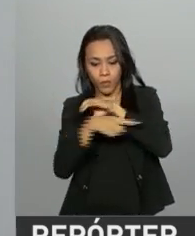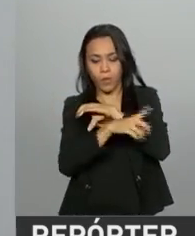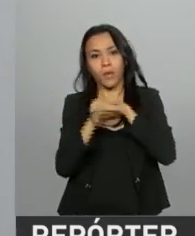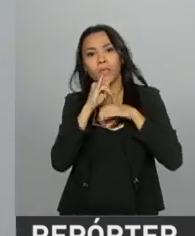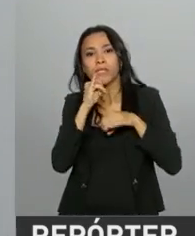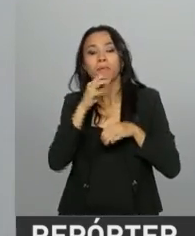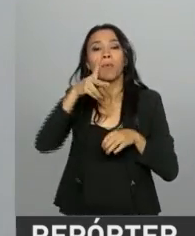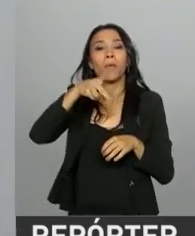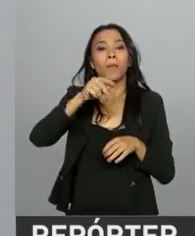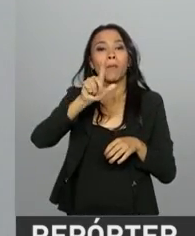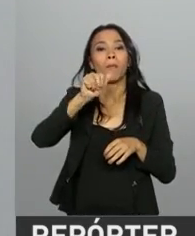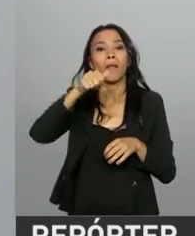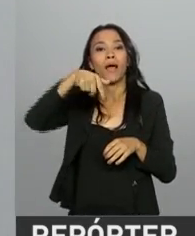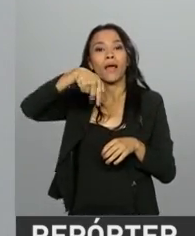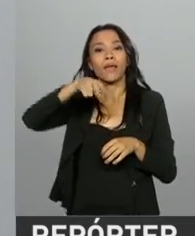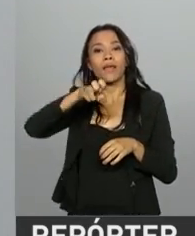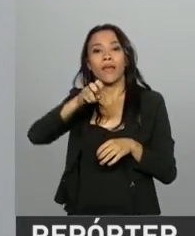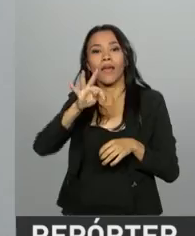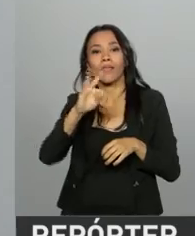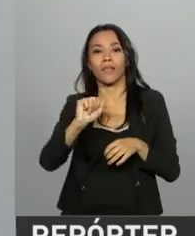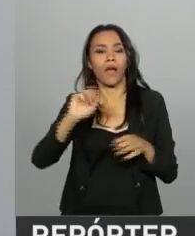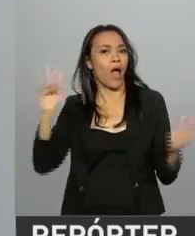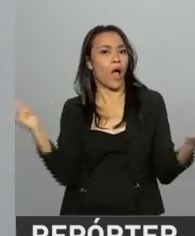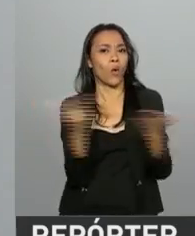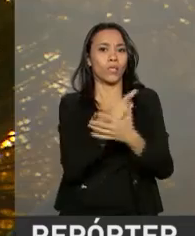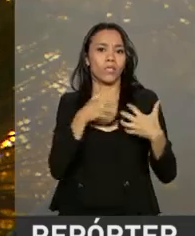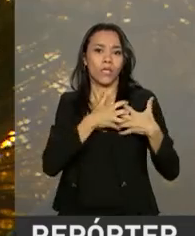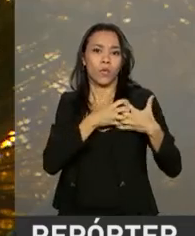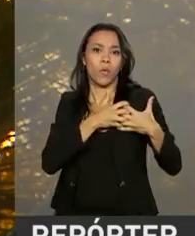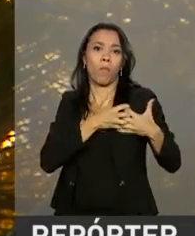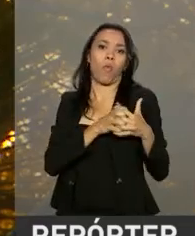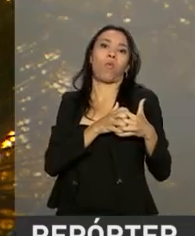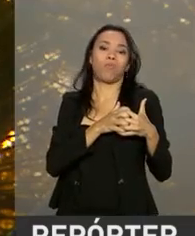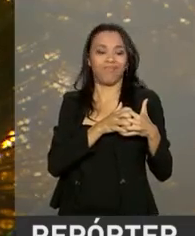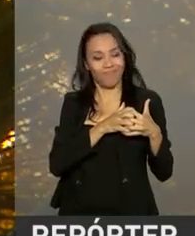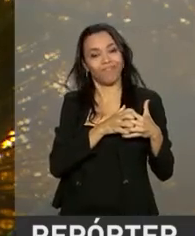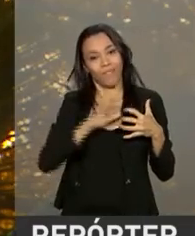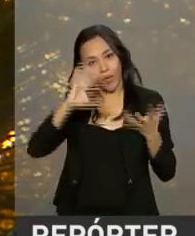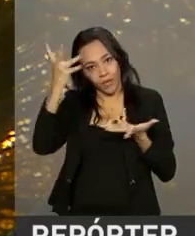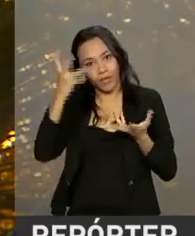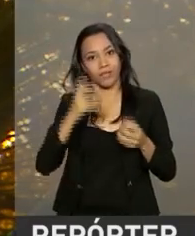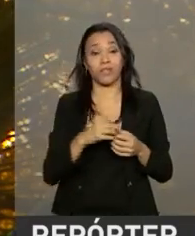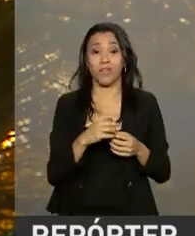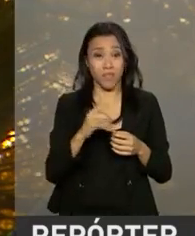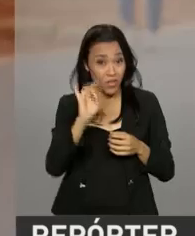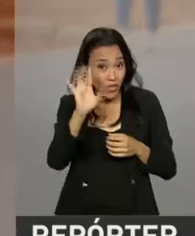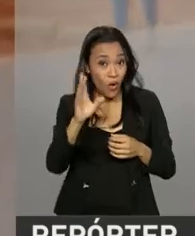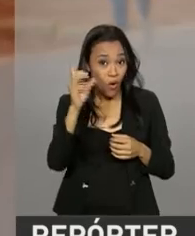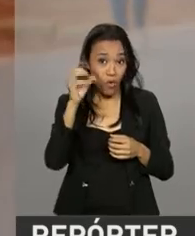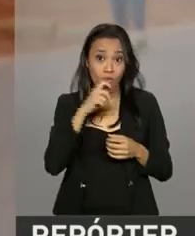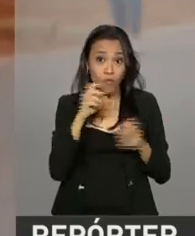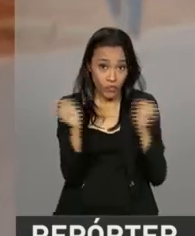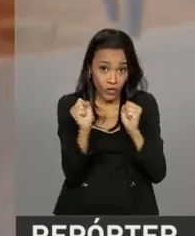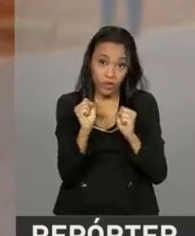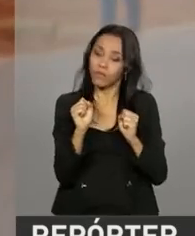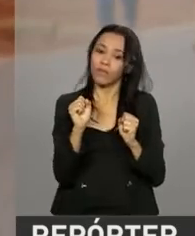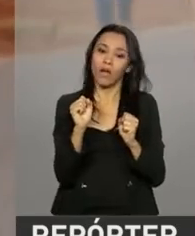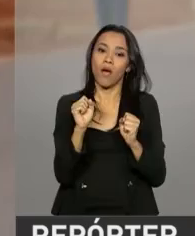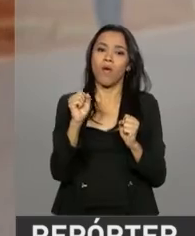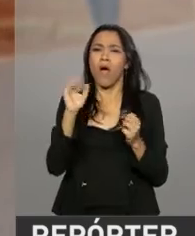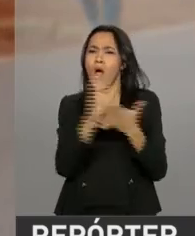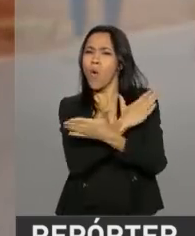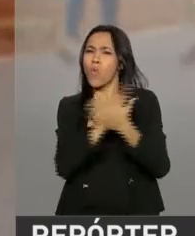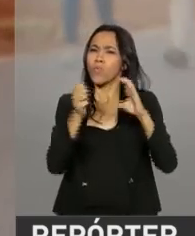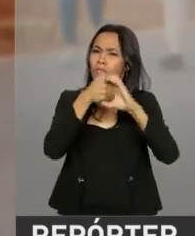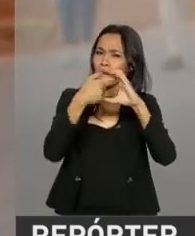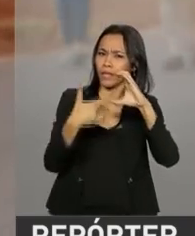plaquetas quer dizer que o risco de enfarte aumenta mas o frio sozinho não é vilão como algumas características que